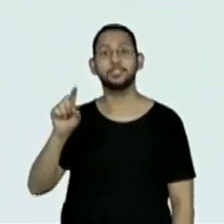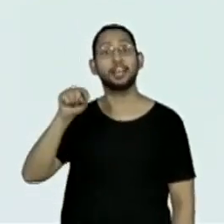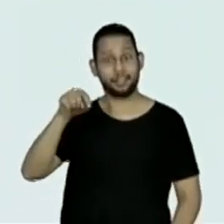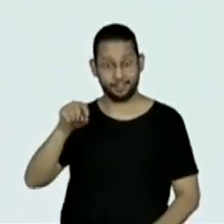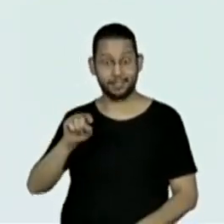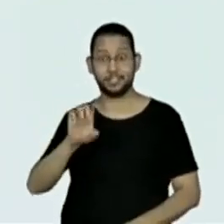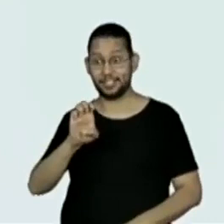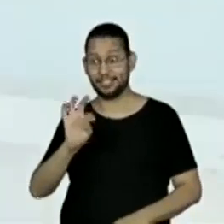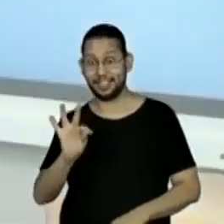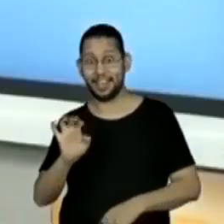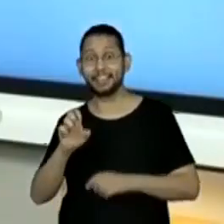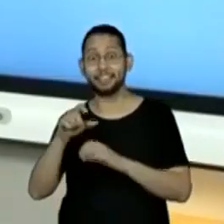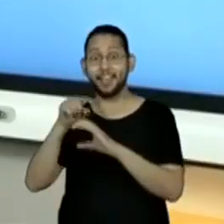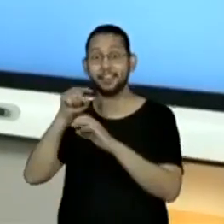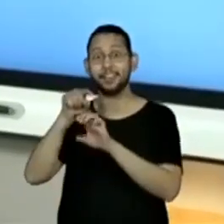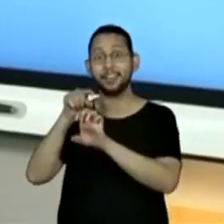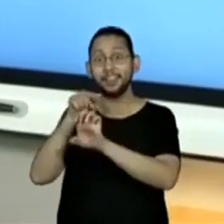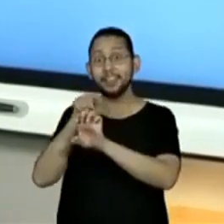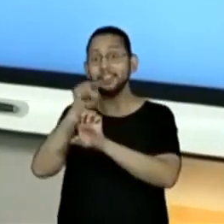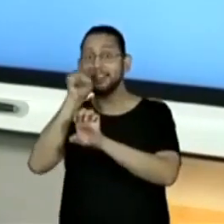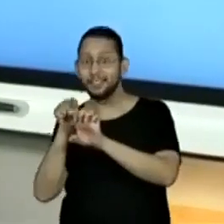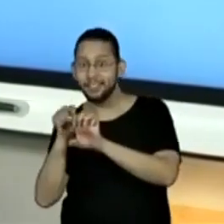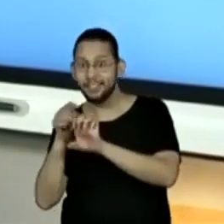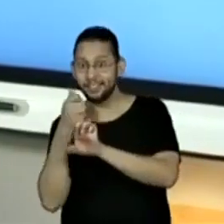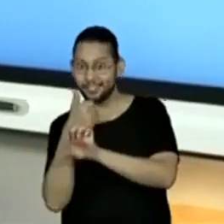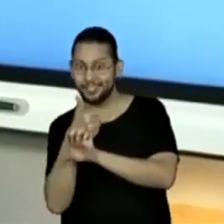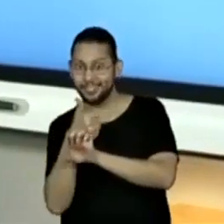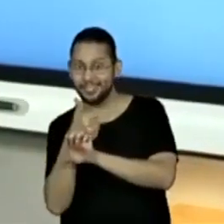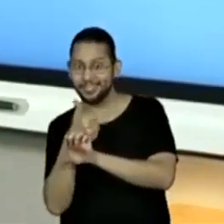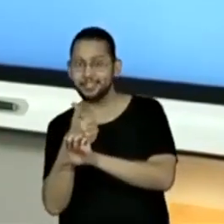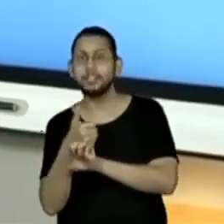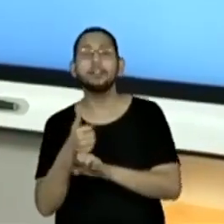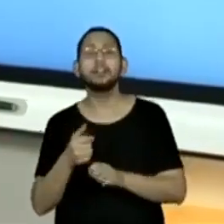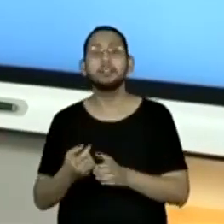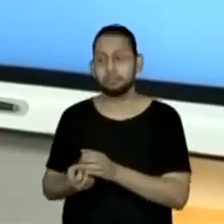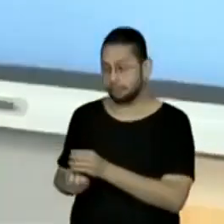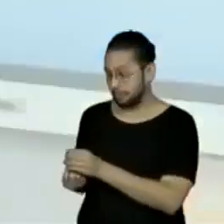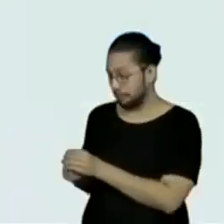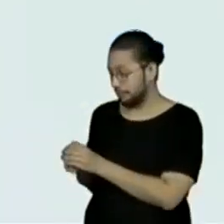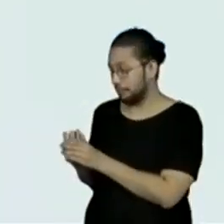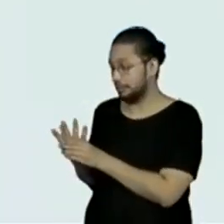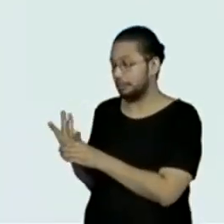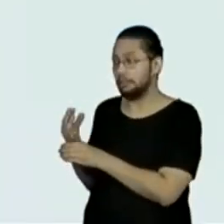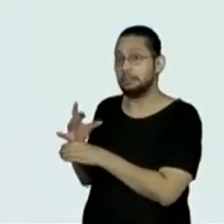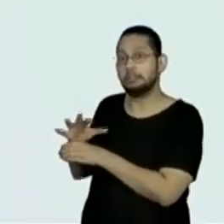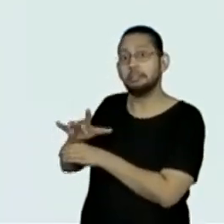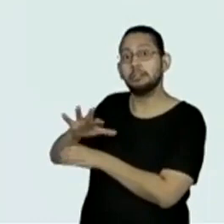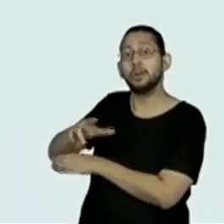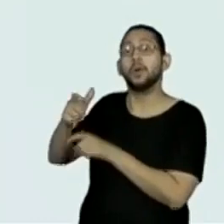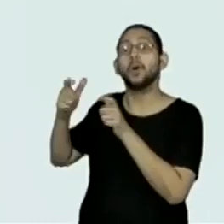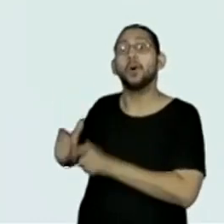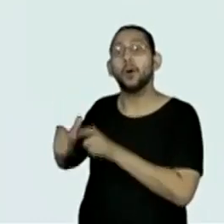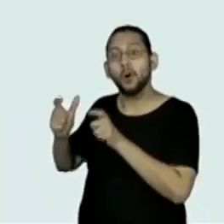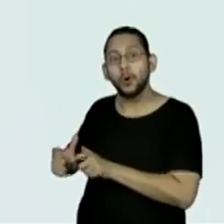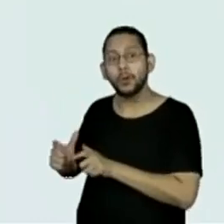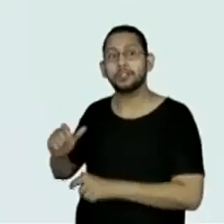Chapeuzinho, pontinho. Rio Tietê. Onde o Rio Tietê ele nasce? Na cidade de